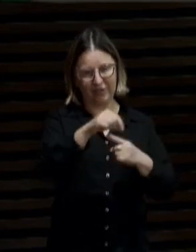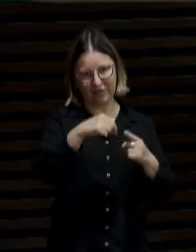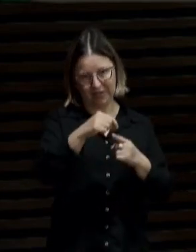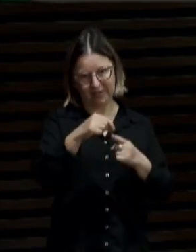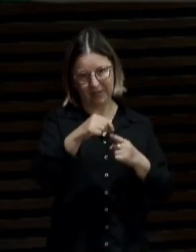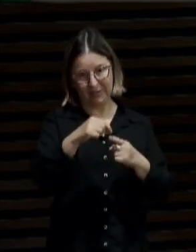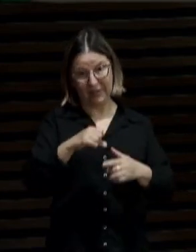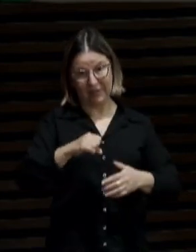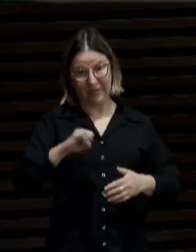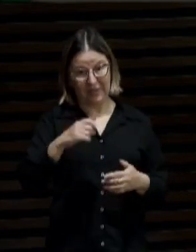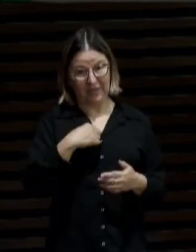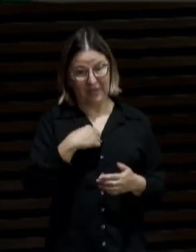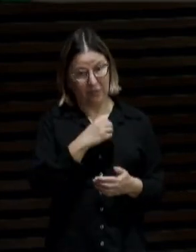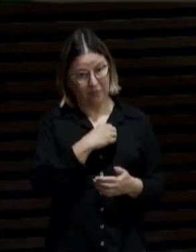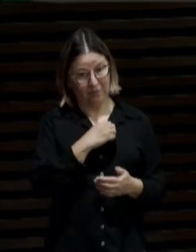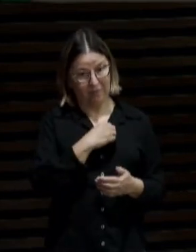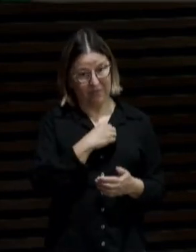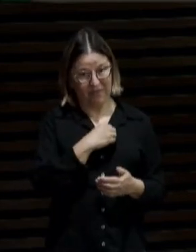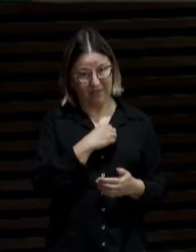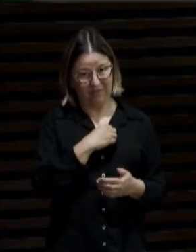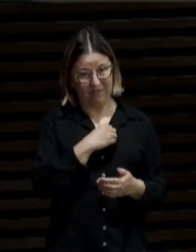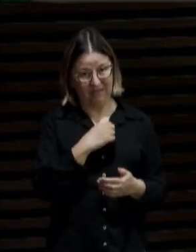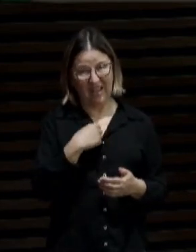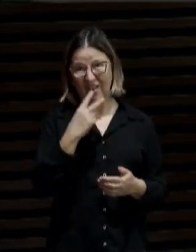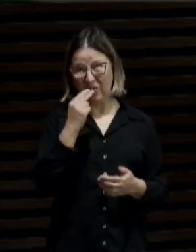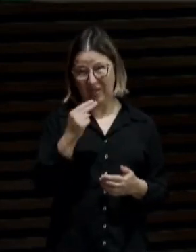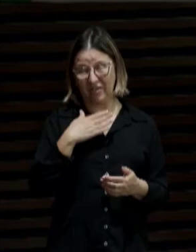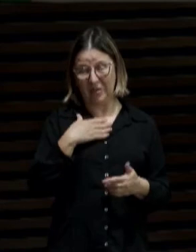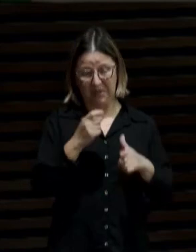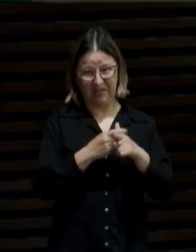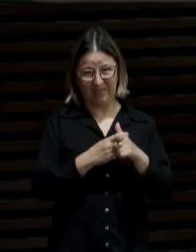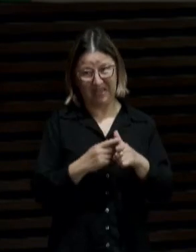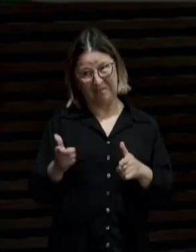acho que a minha dívida com Deus volta. Ela não volta.